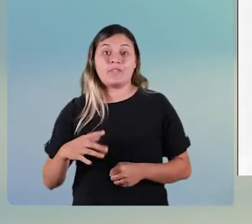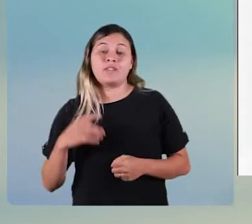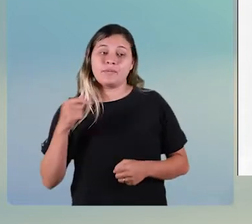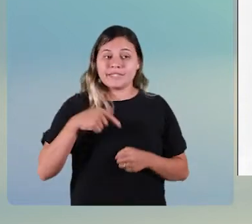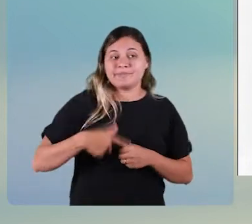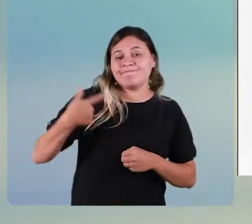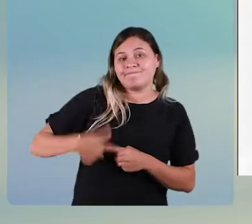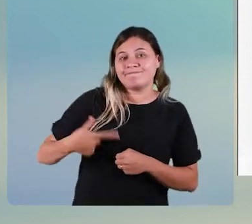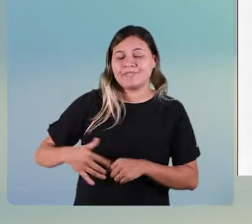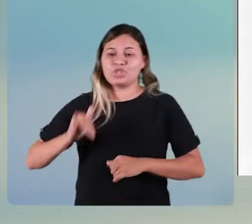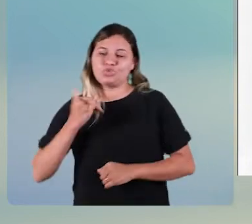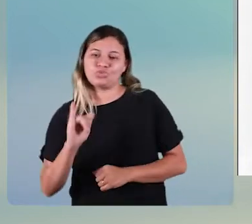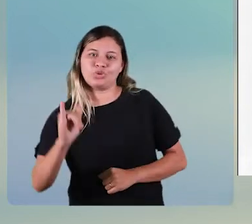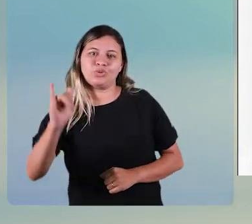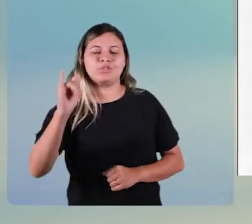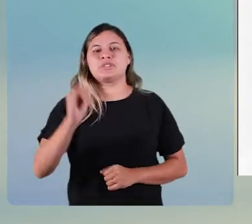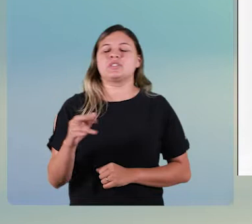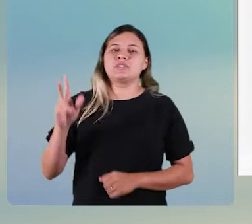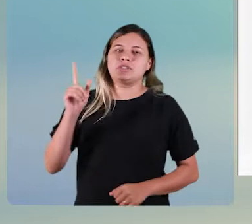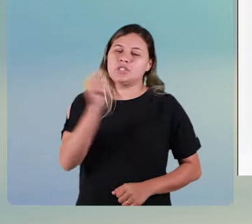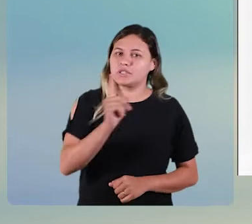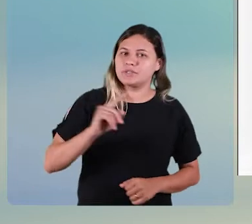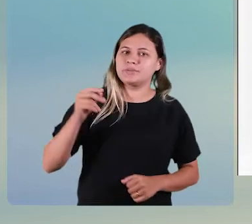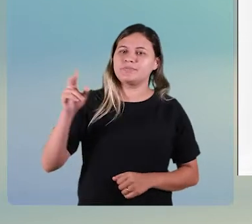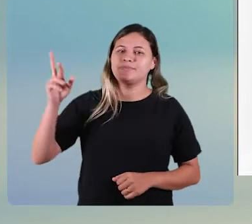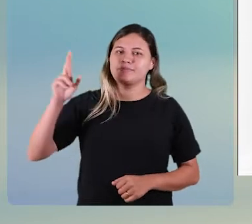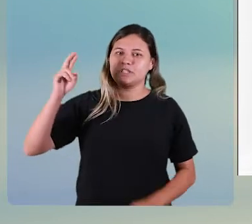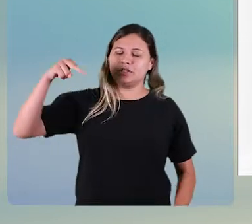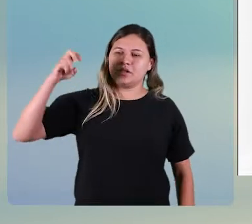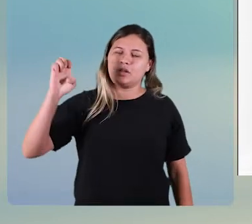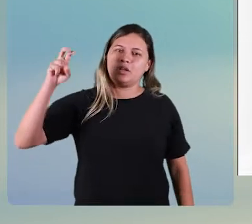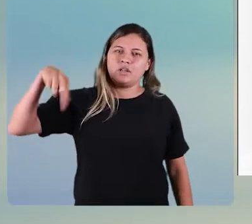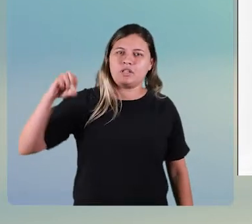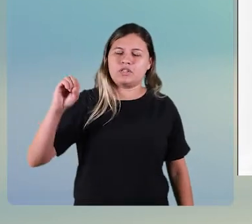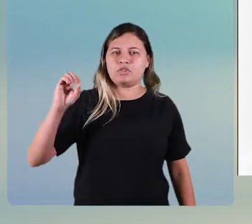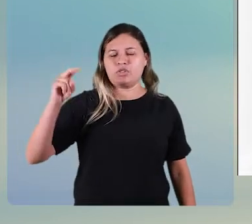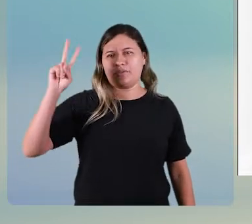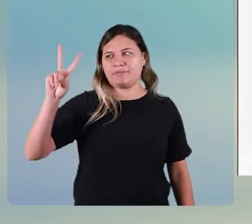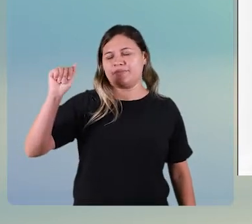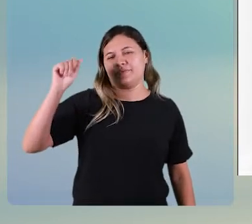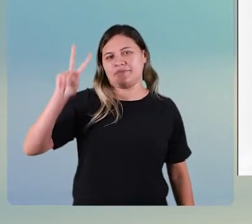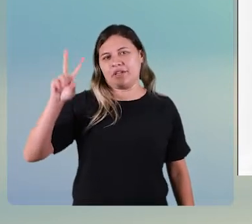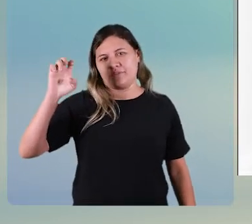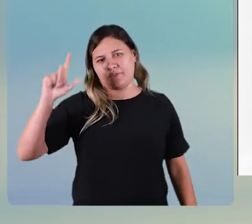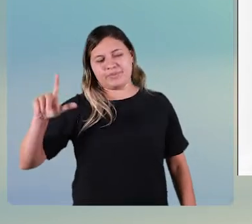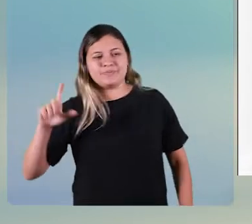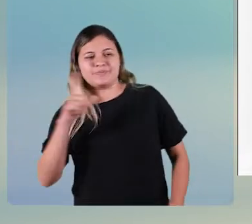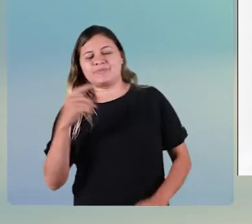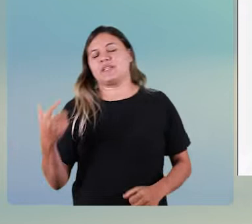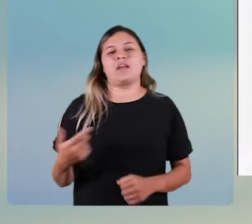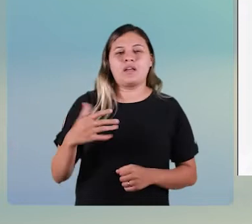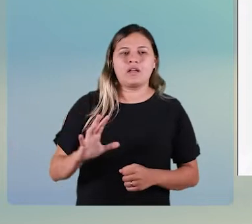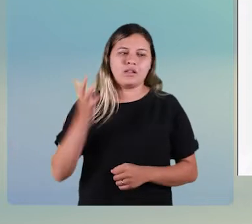petróleo, que é uma fonte de energia não renovável, tá certo? de onde ele é extraído, que eu mostrei lá na plataforma,